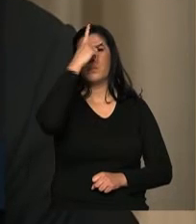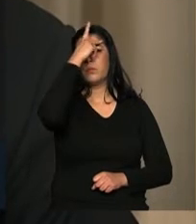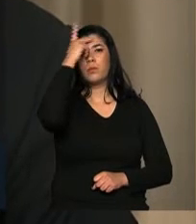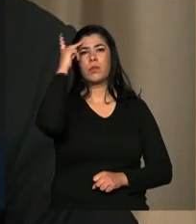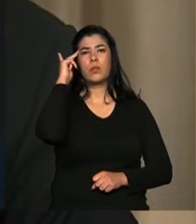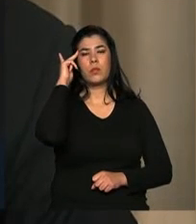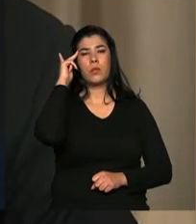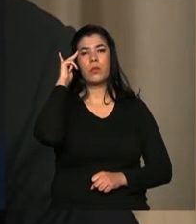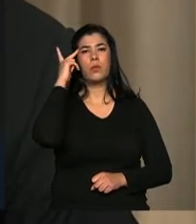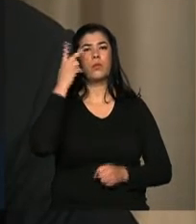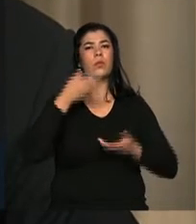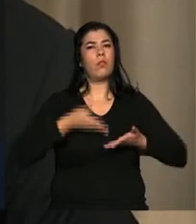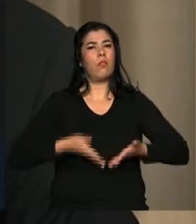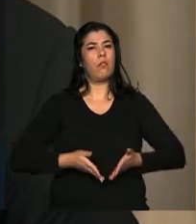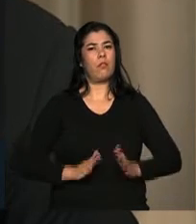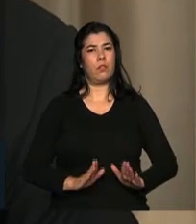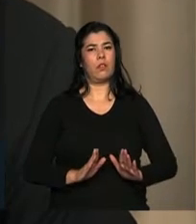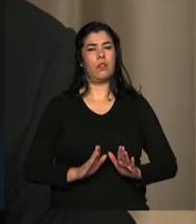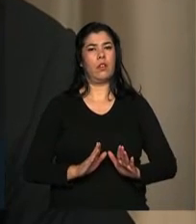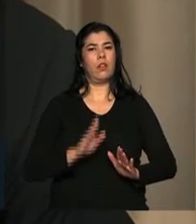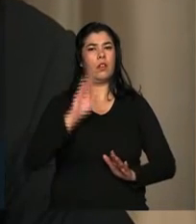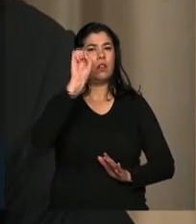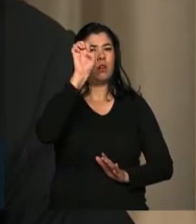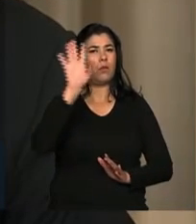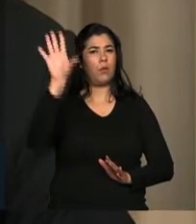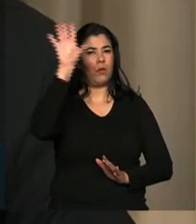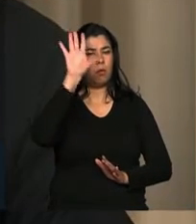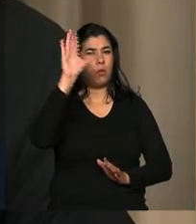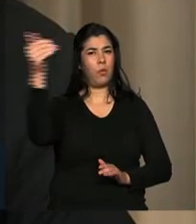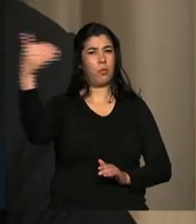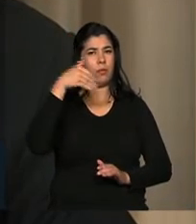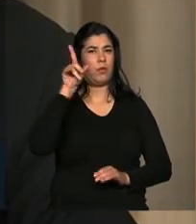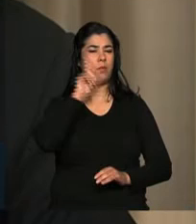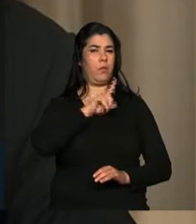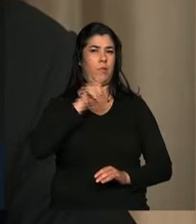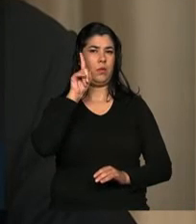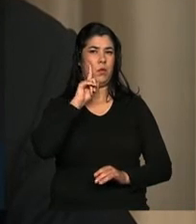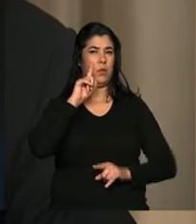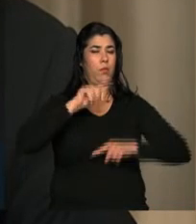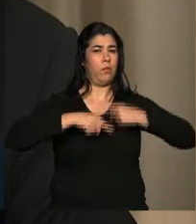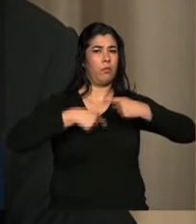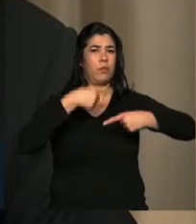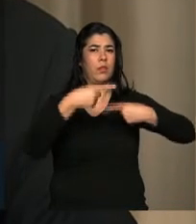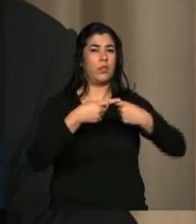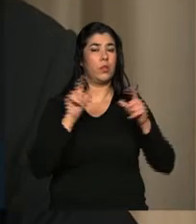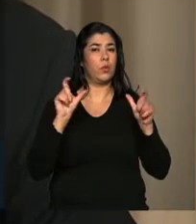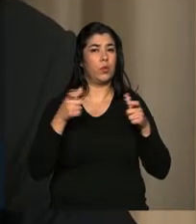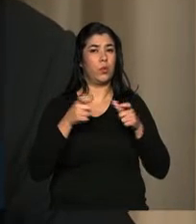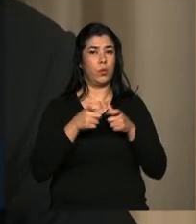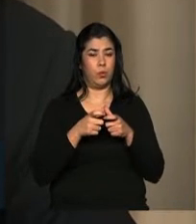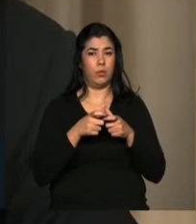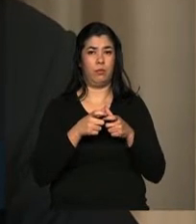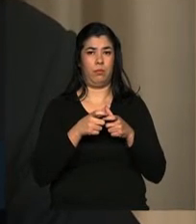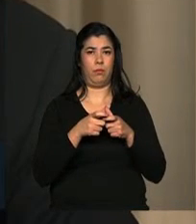temos antecedentes europeus, seremos minoria nos Estados Unidos. Isso não é ruim, é muito bom.